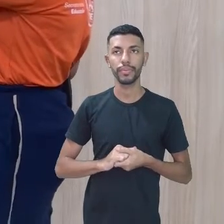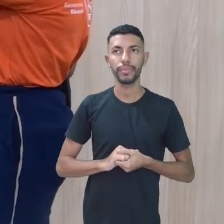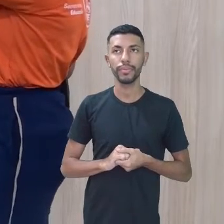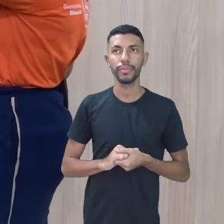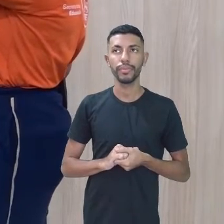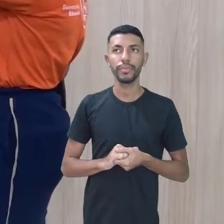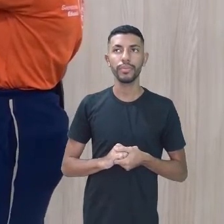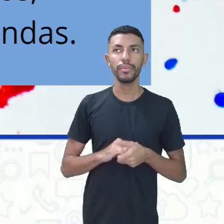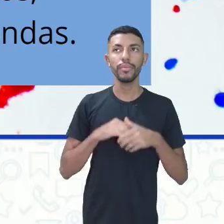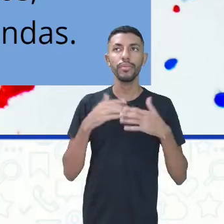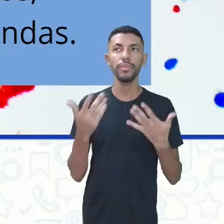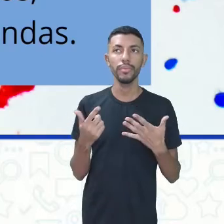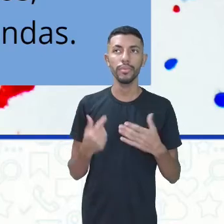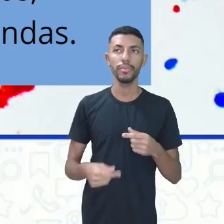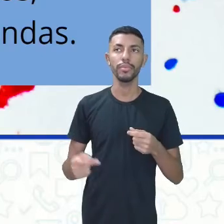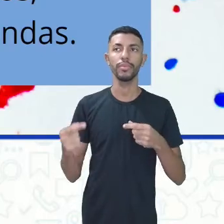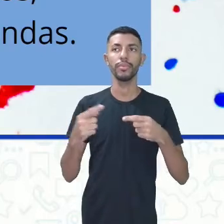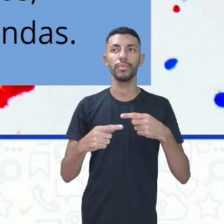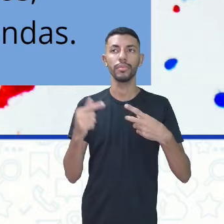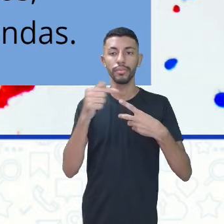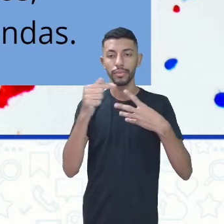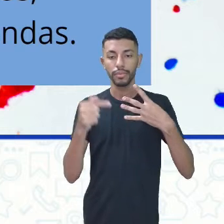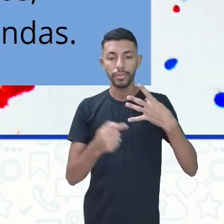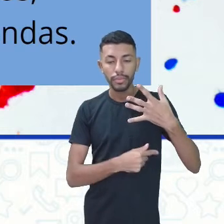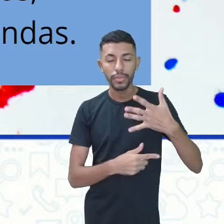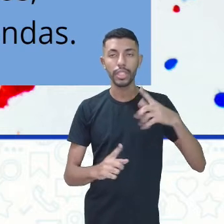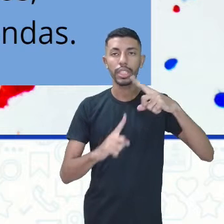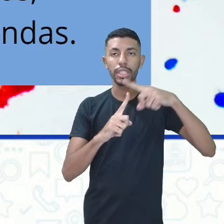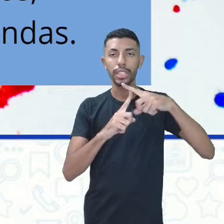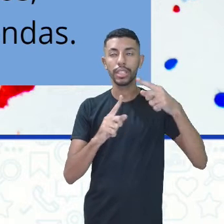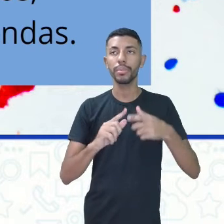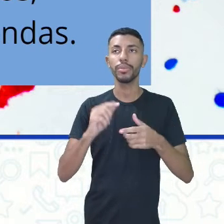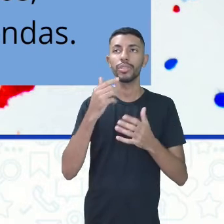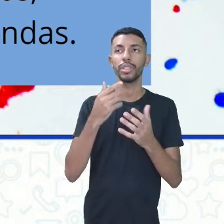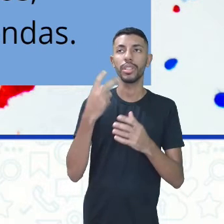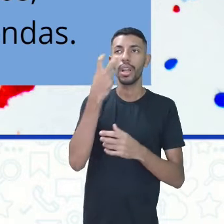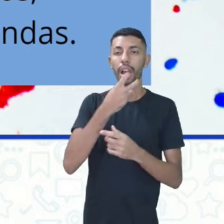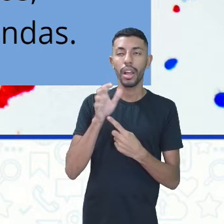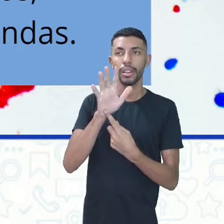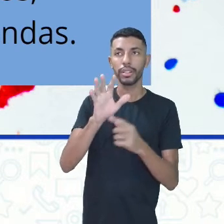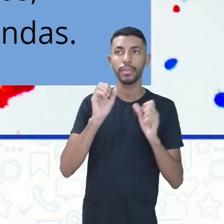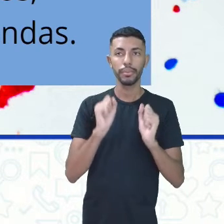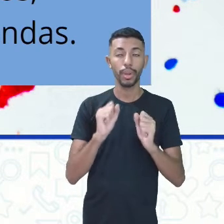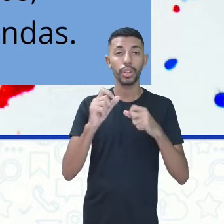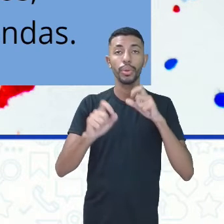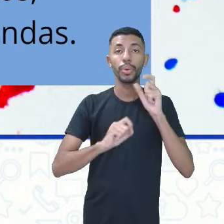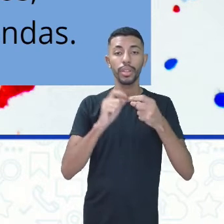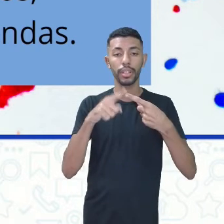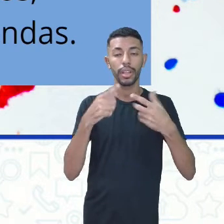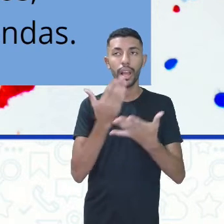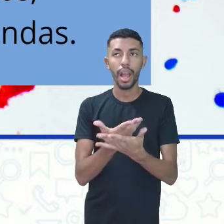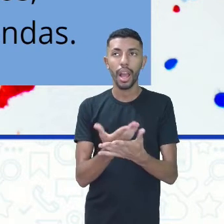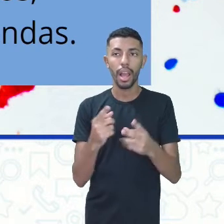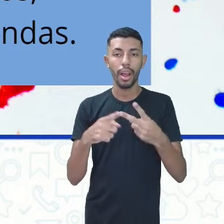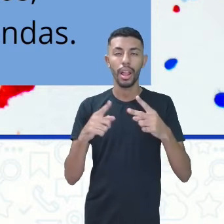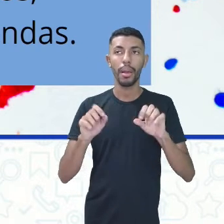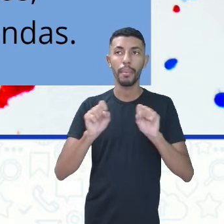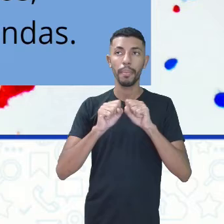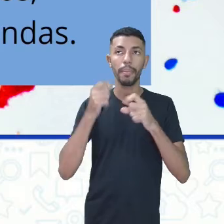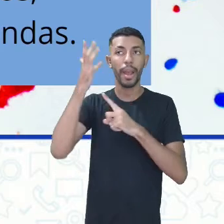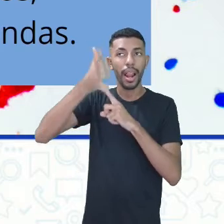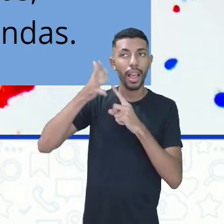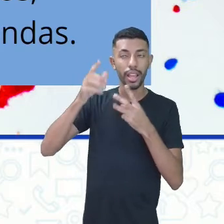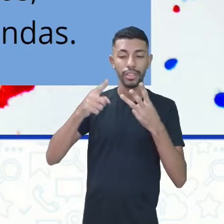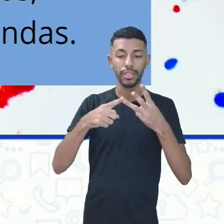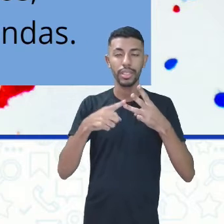As versões da exposição oral, né? A gente tem vários tipos, podem ser aulas, palestras, seminários e mesas